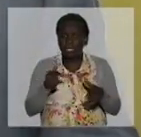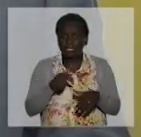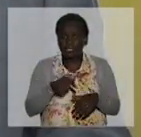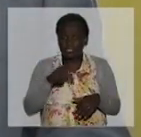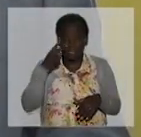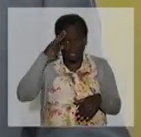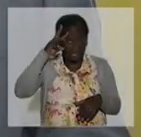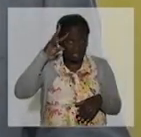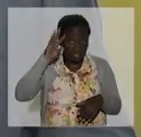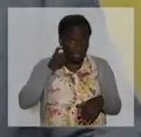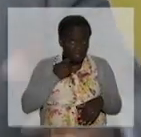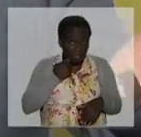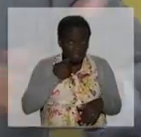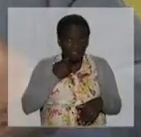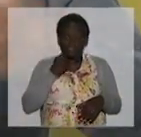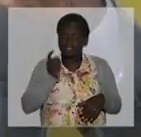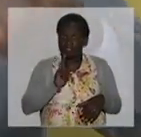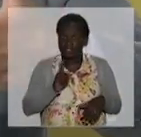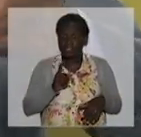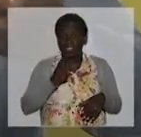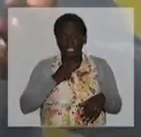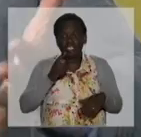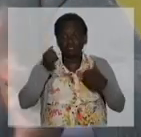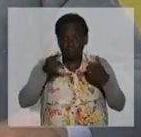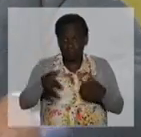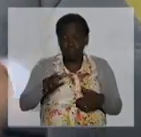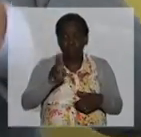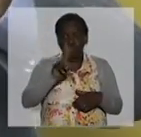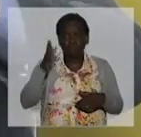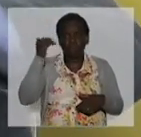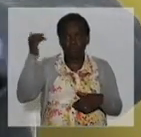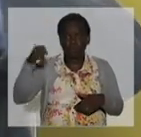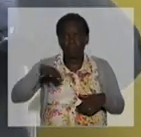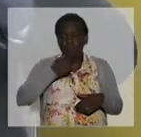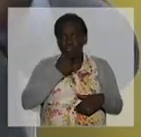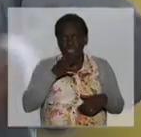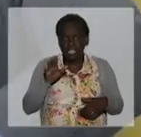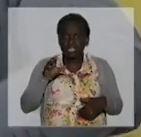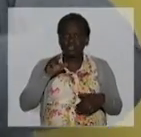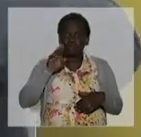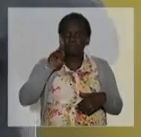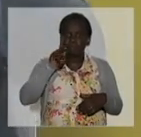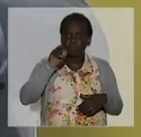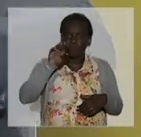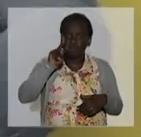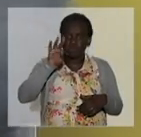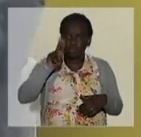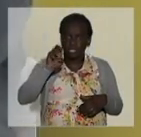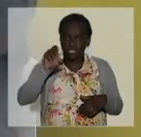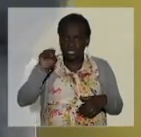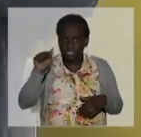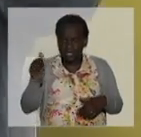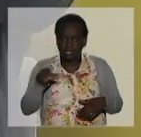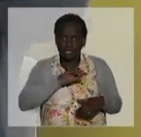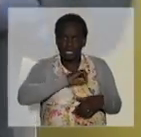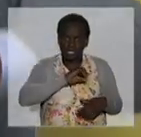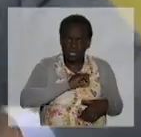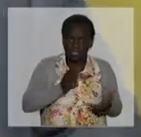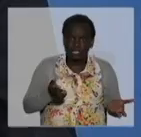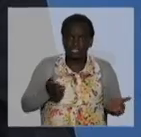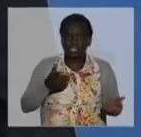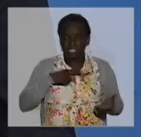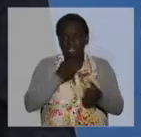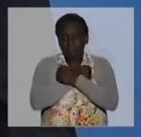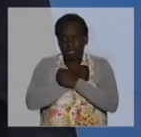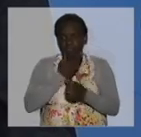só durante a semana. Você citou clubes com mais notoriedade. Bom Sucesso, Portuguesa. Olaria tem. Um abraço para o